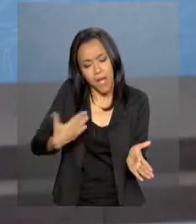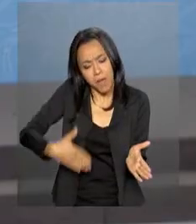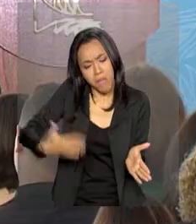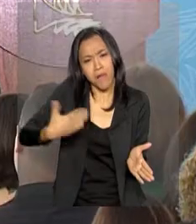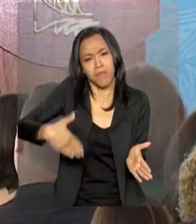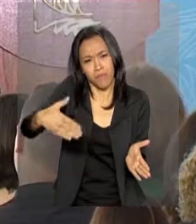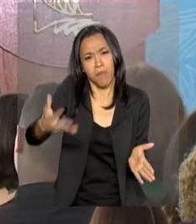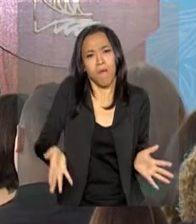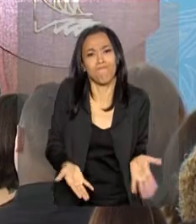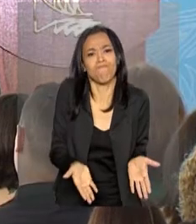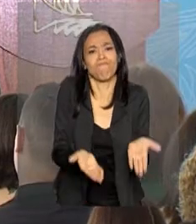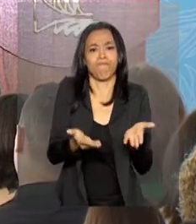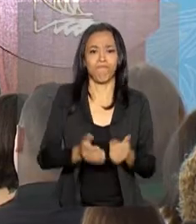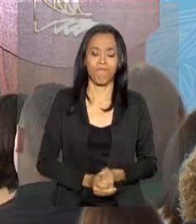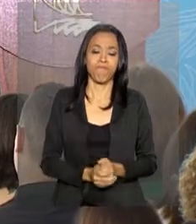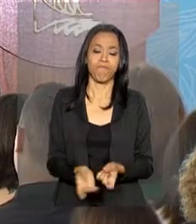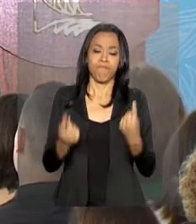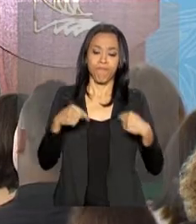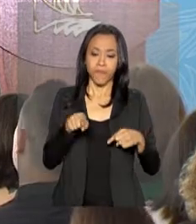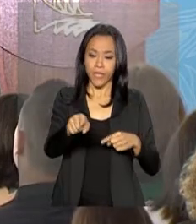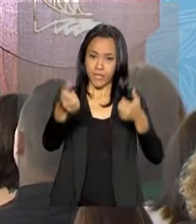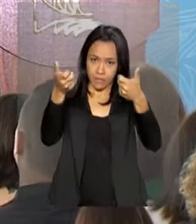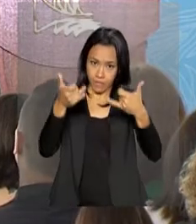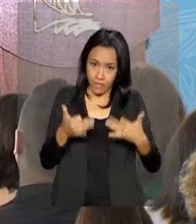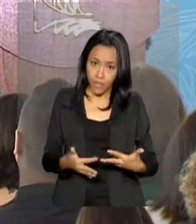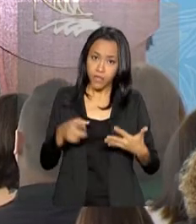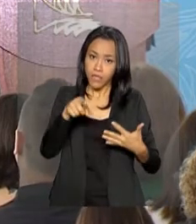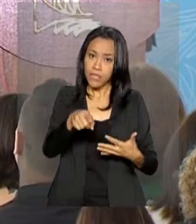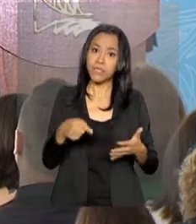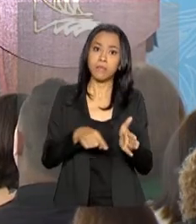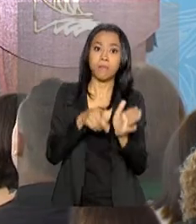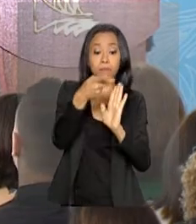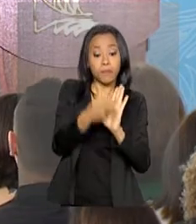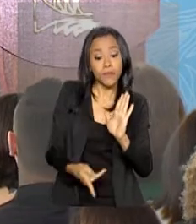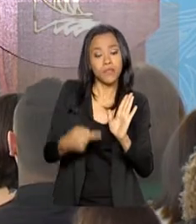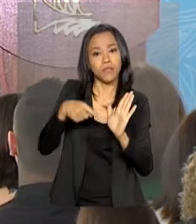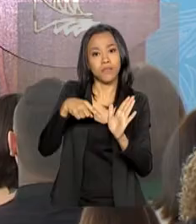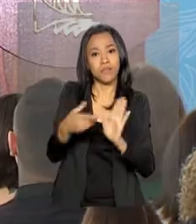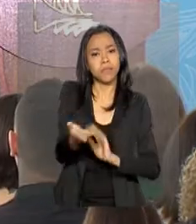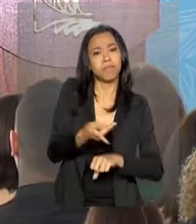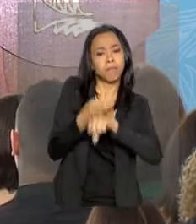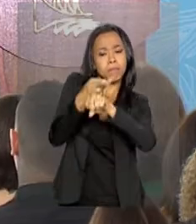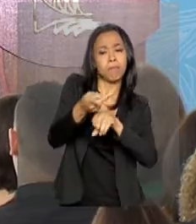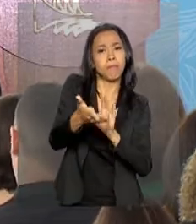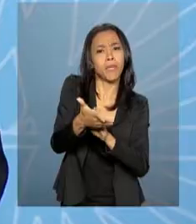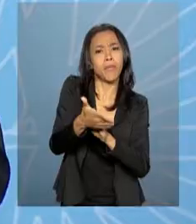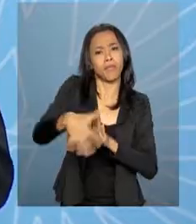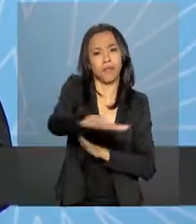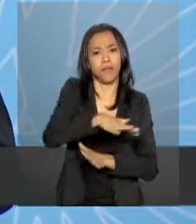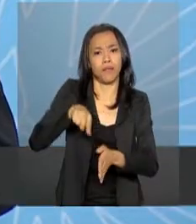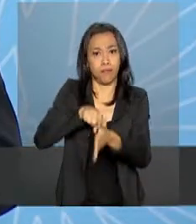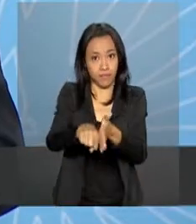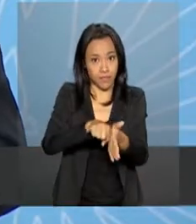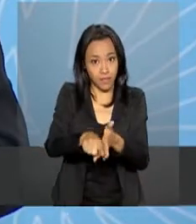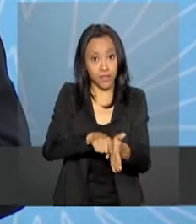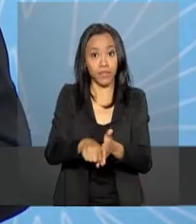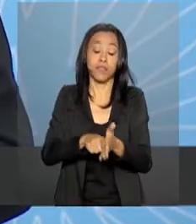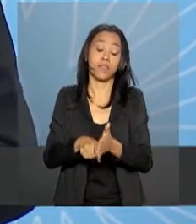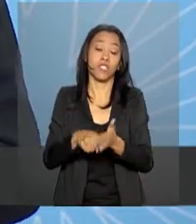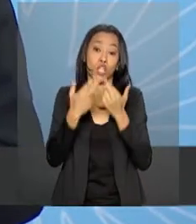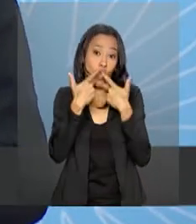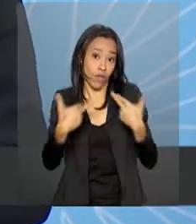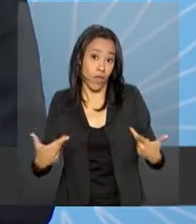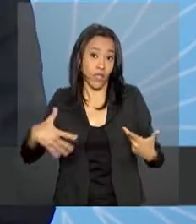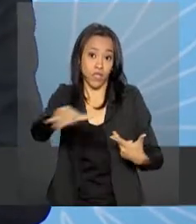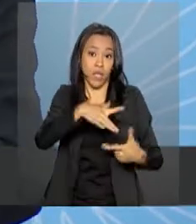nacional. Esse prêmio que coroa a nossa gestão, em especial no campo da pesquisa, da ciência e inovação, é a